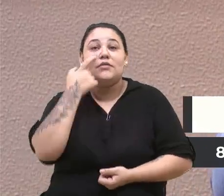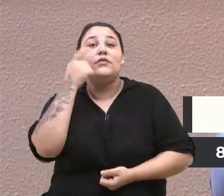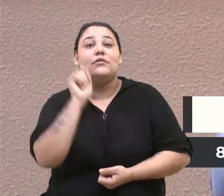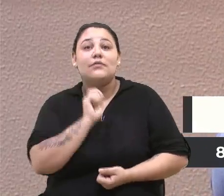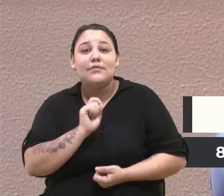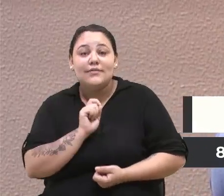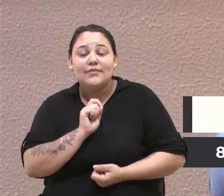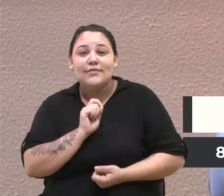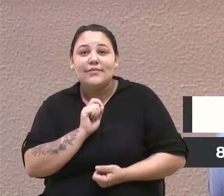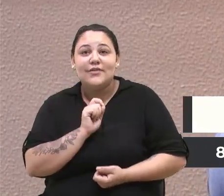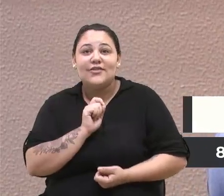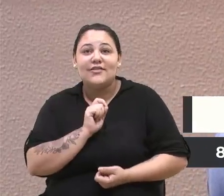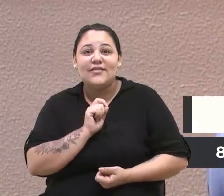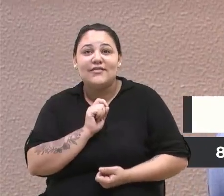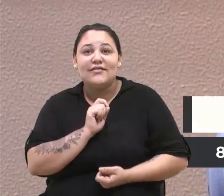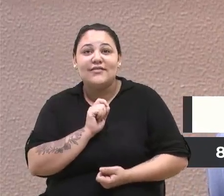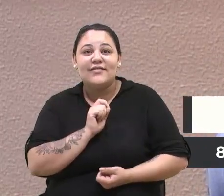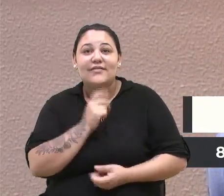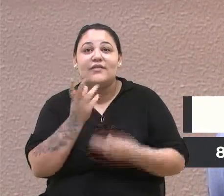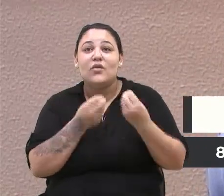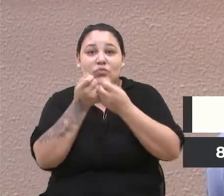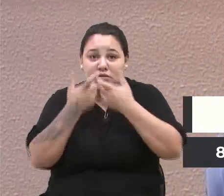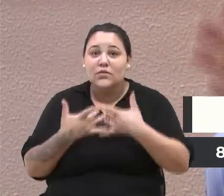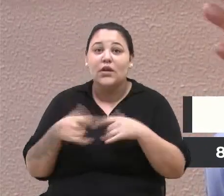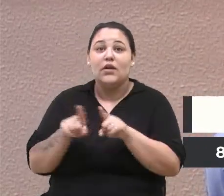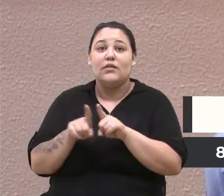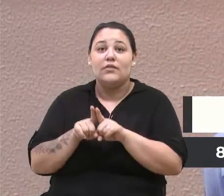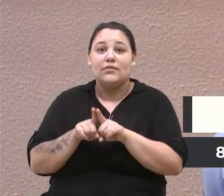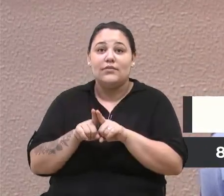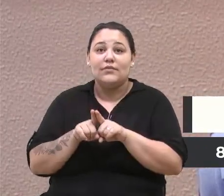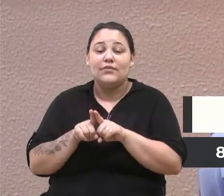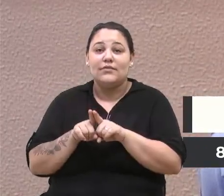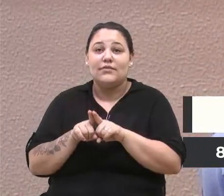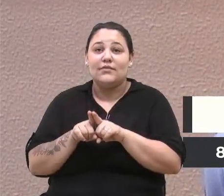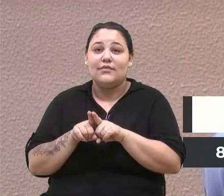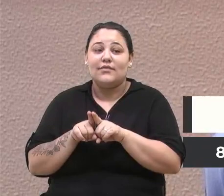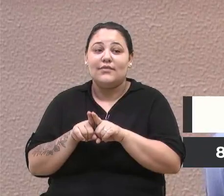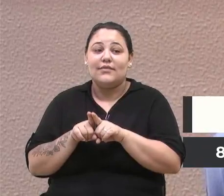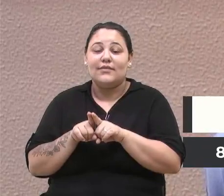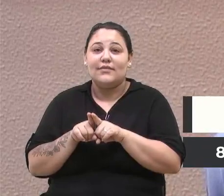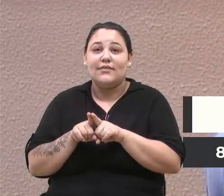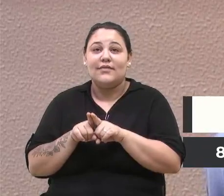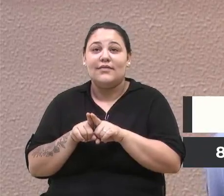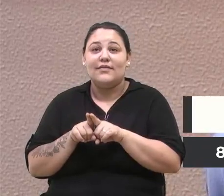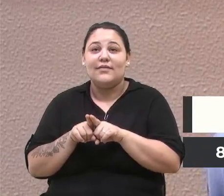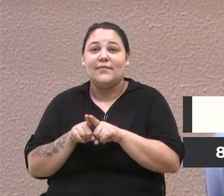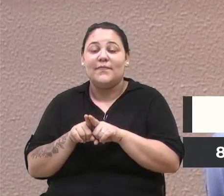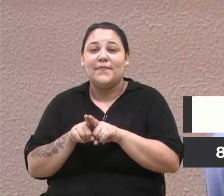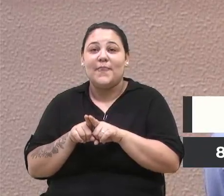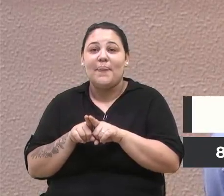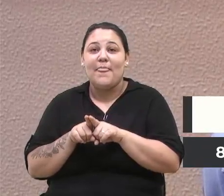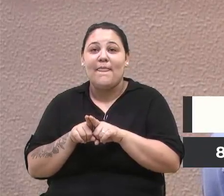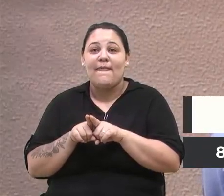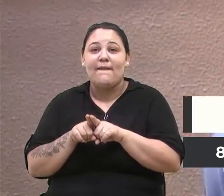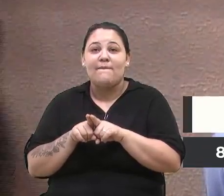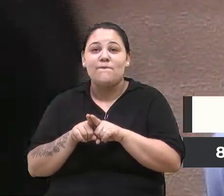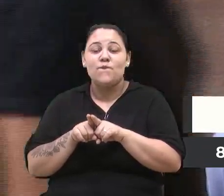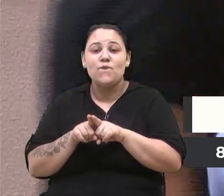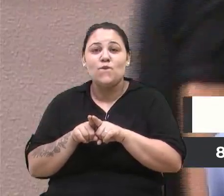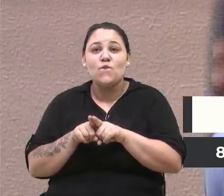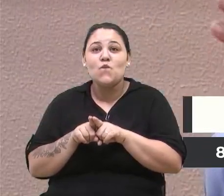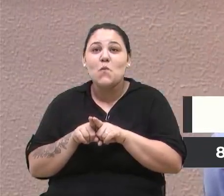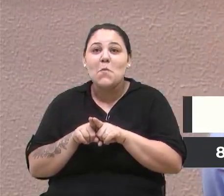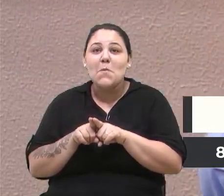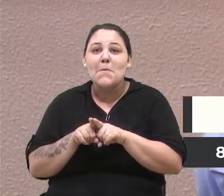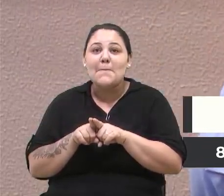como disse, como o vereador Fiuza, quando foi entregue lá a Pedro de Davi, aquelas famílias, o senhor estava